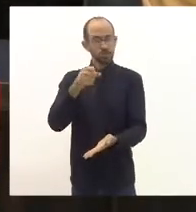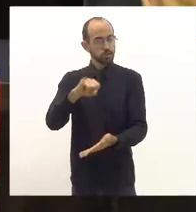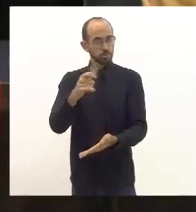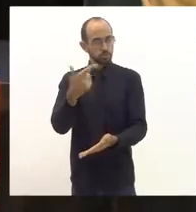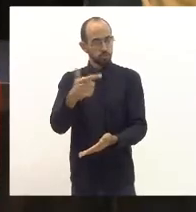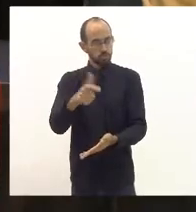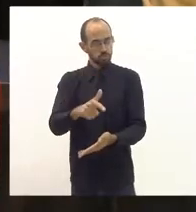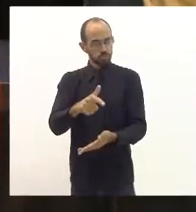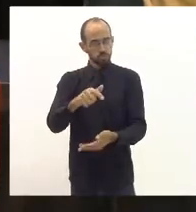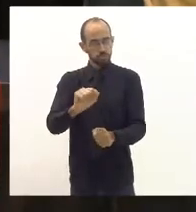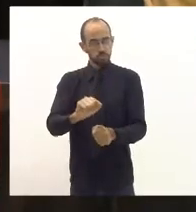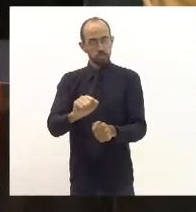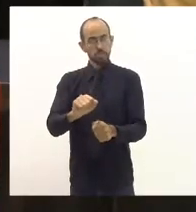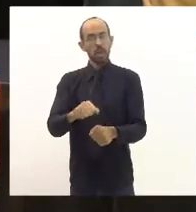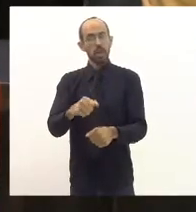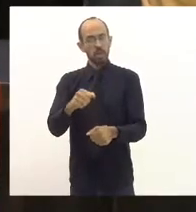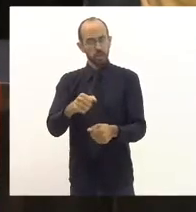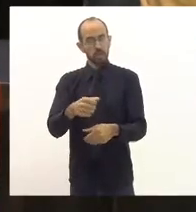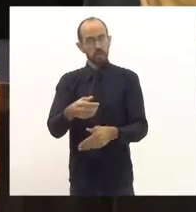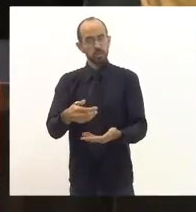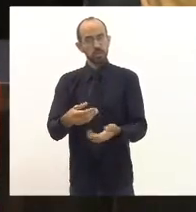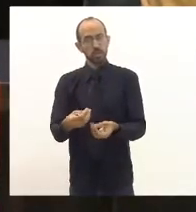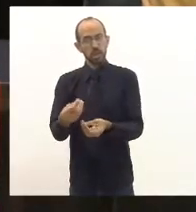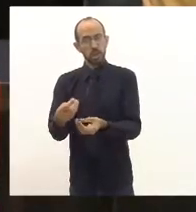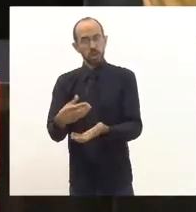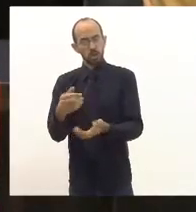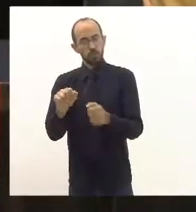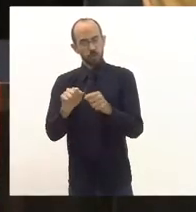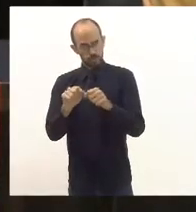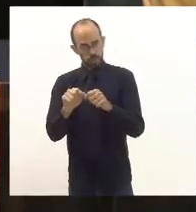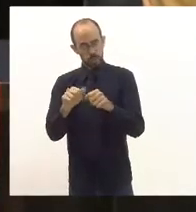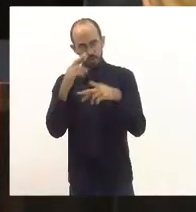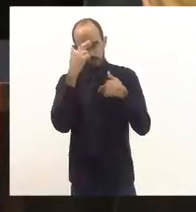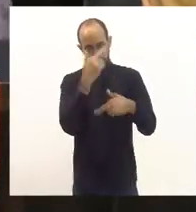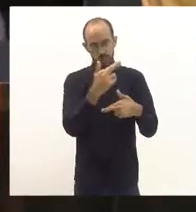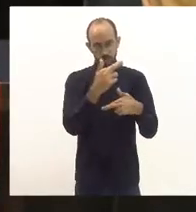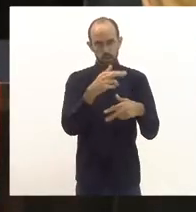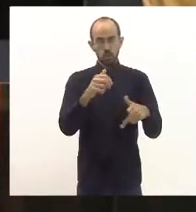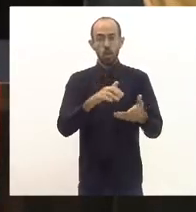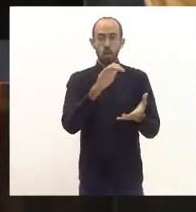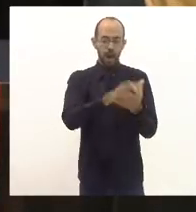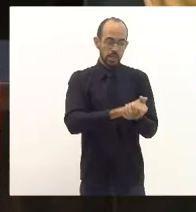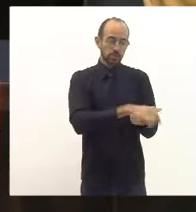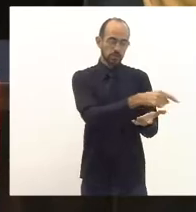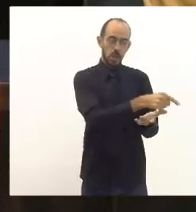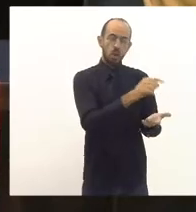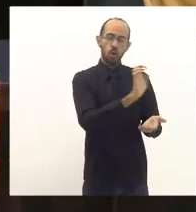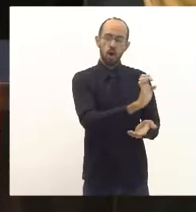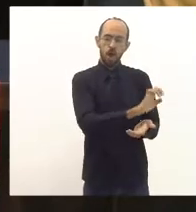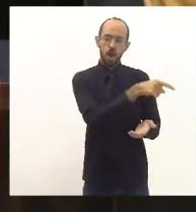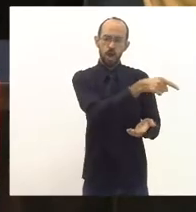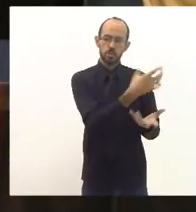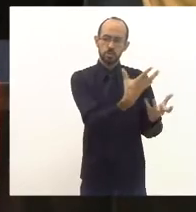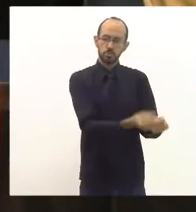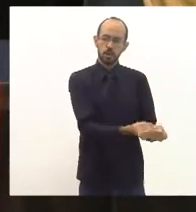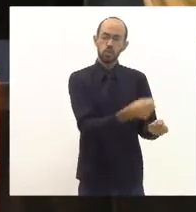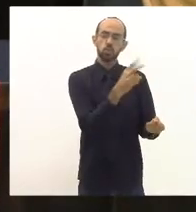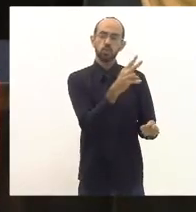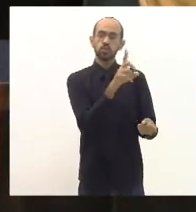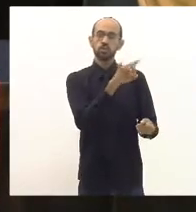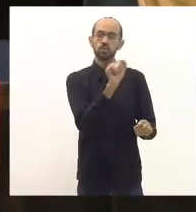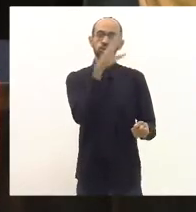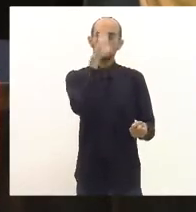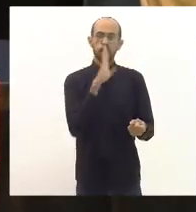que a lei existia, Charlene. Essa é a verdade. Essa é a verdade. Portanto, muito bem, Duda, você